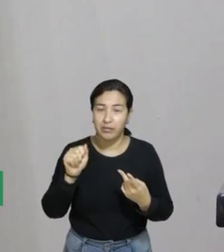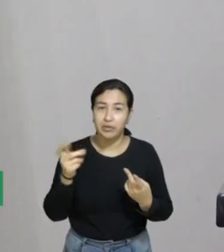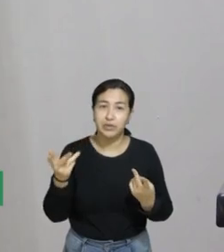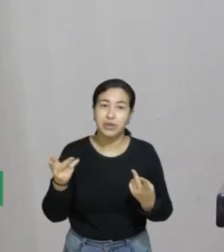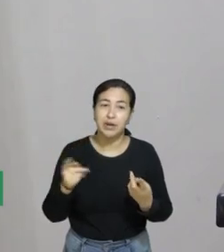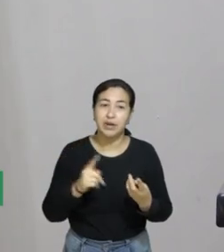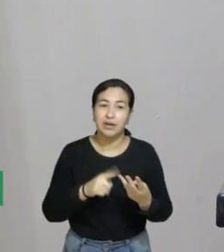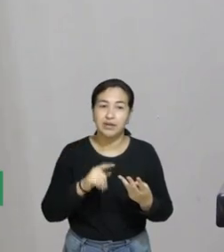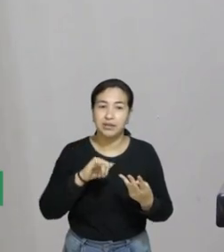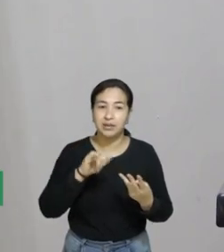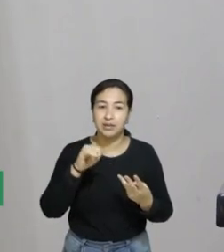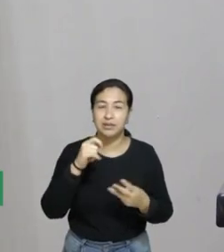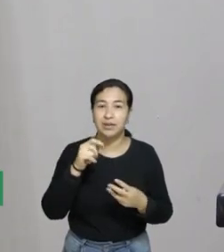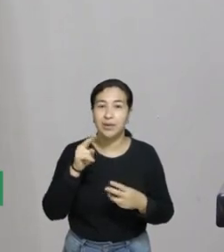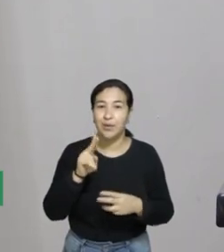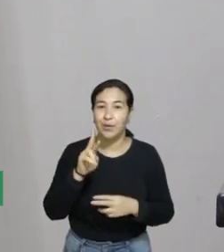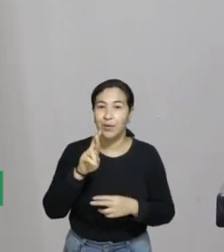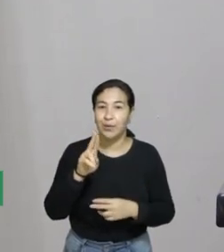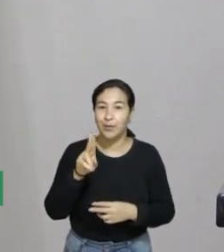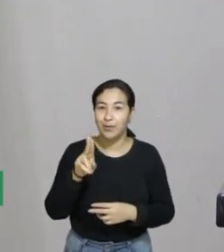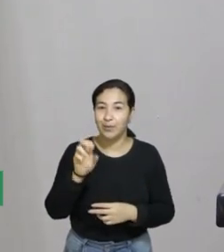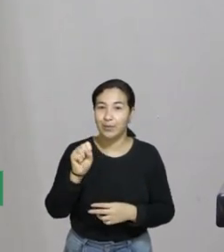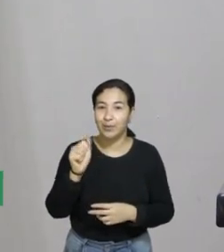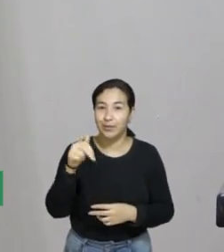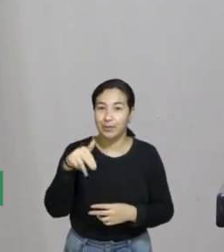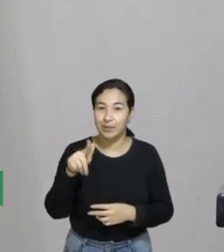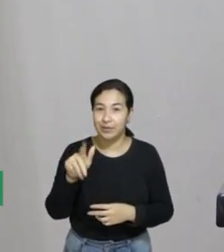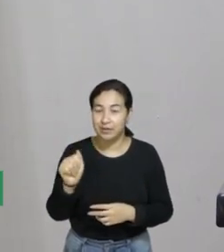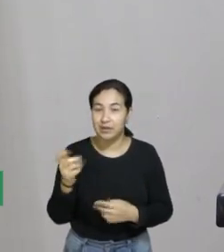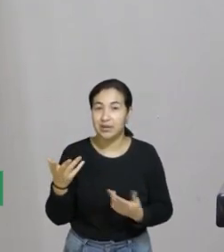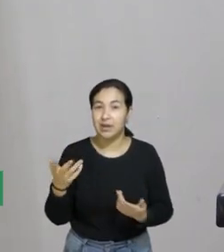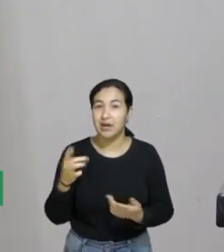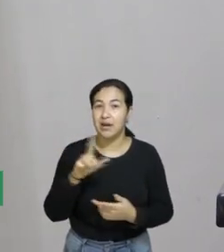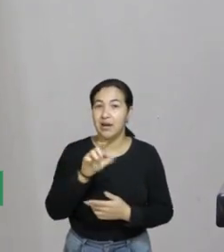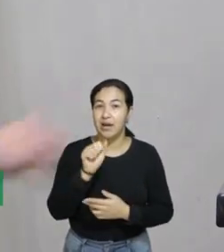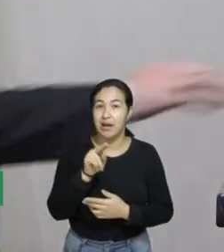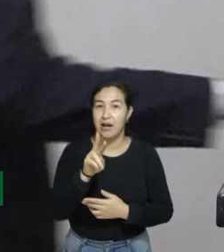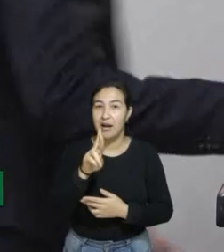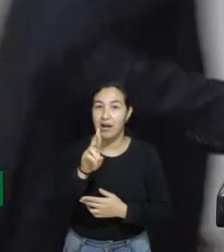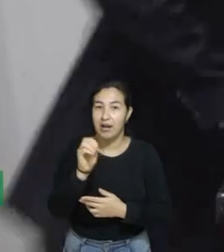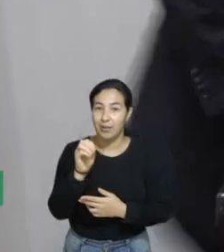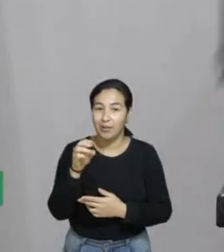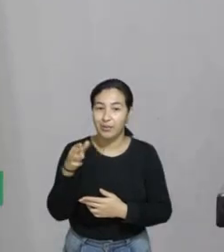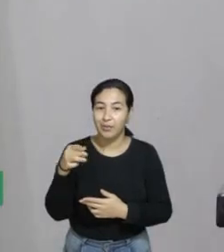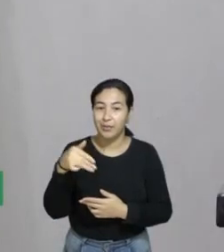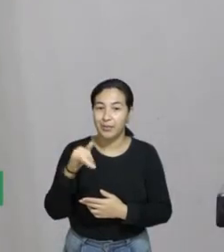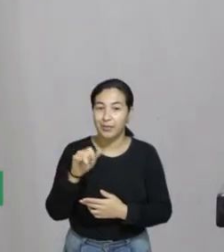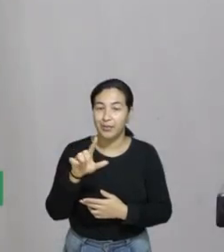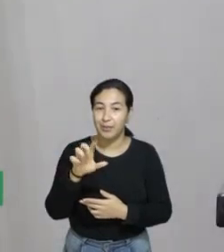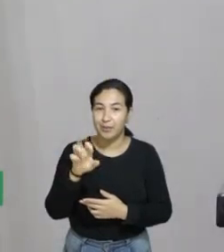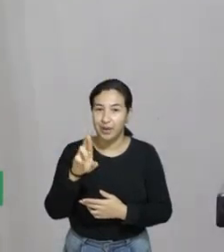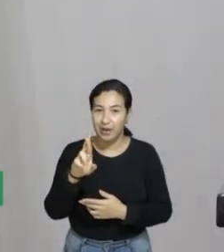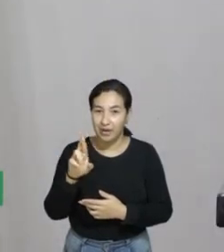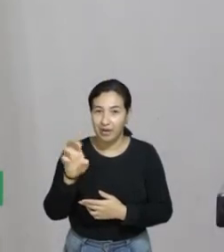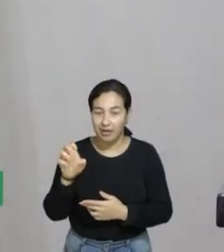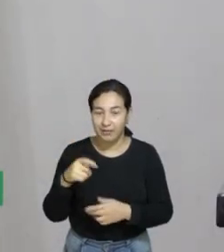Jaborá, Uruçanga, Treviso, Orleans, Lauro Miller, Forquilinha, Brunópolis, Frei